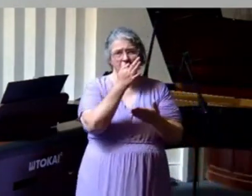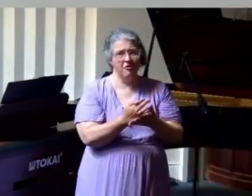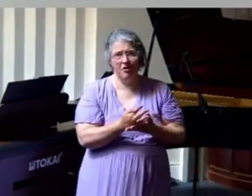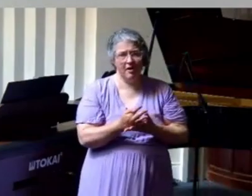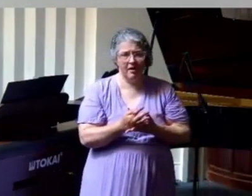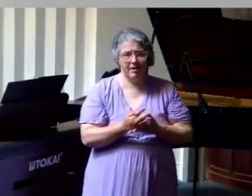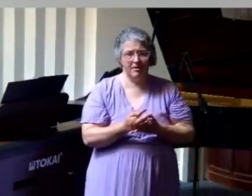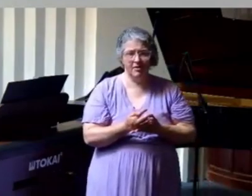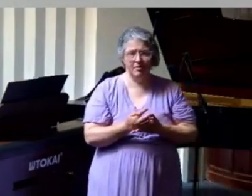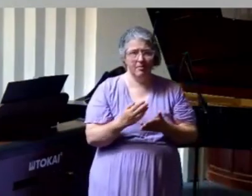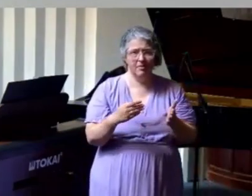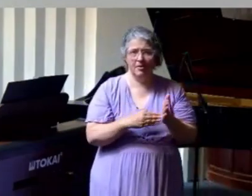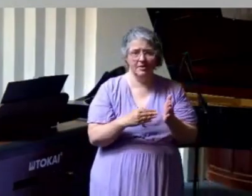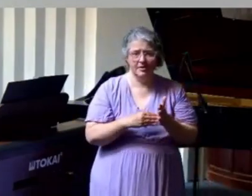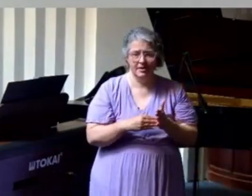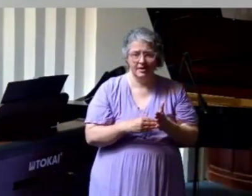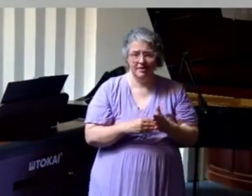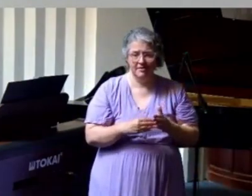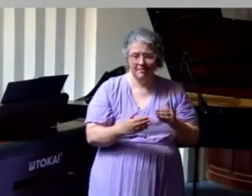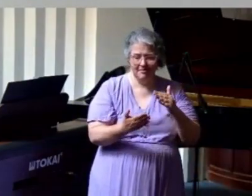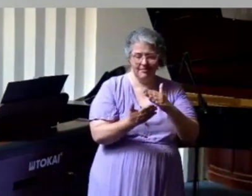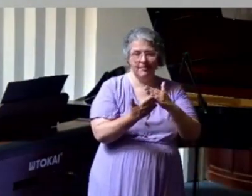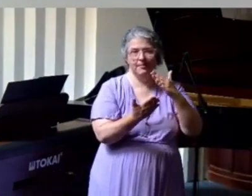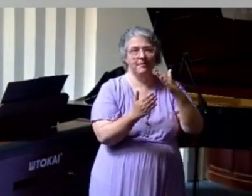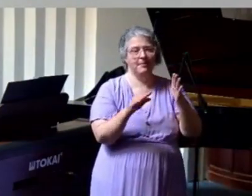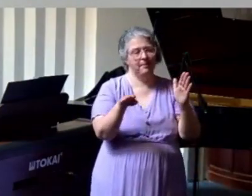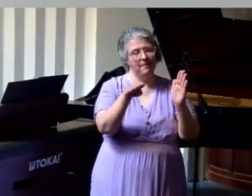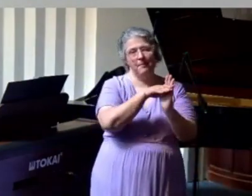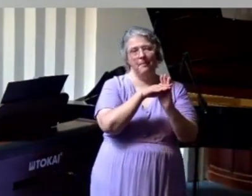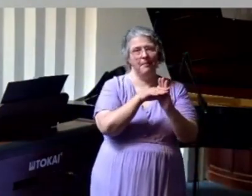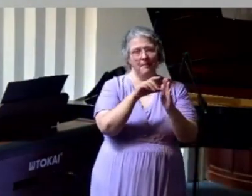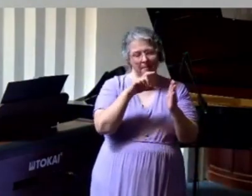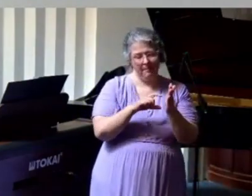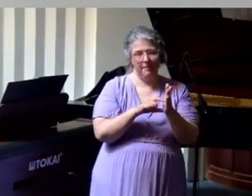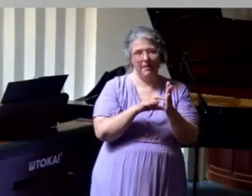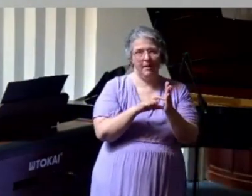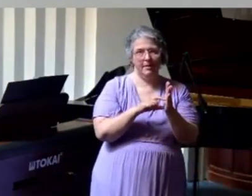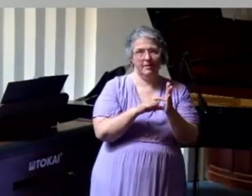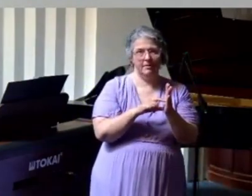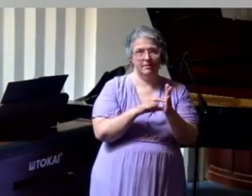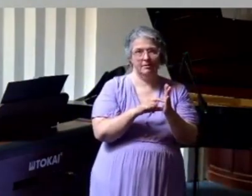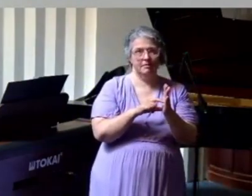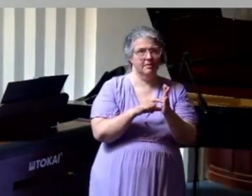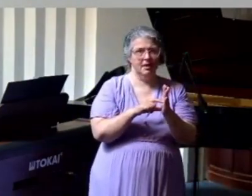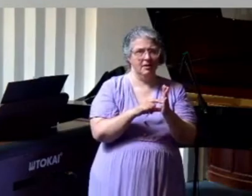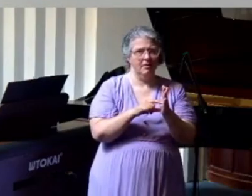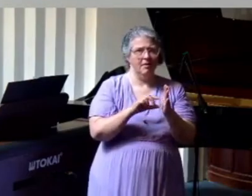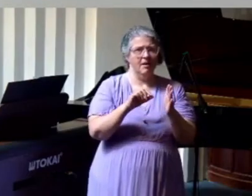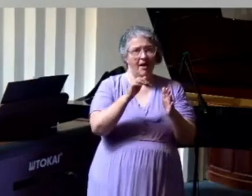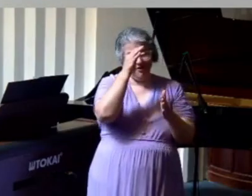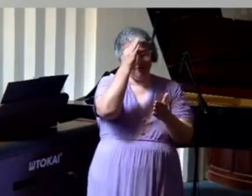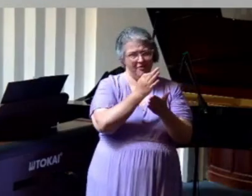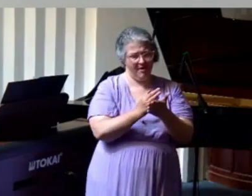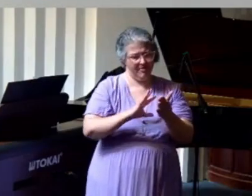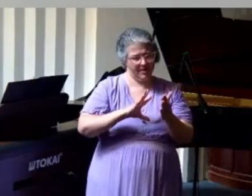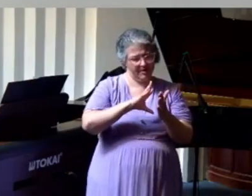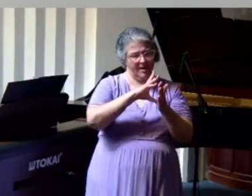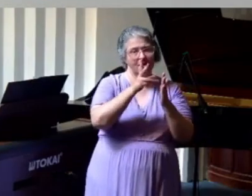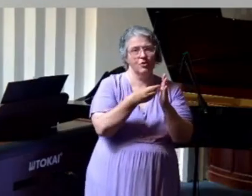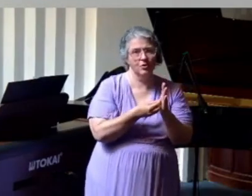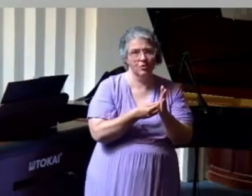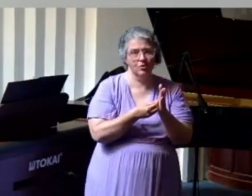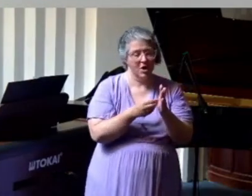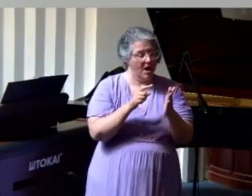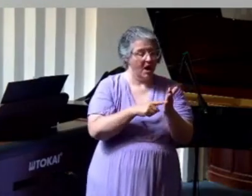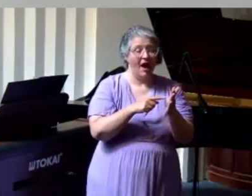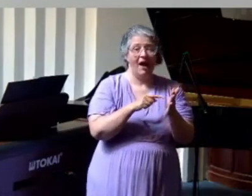incompleta. A fé tem que ser completa. Ou nós vivemos uma fé em Deus de verdade, ou nós dividimos essa fé com outros